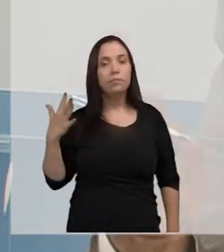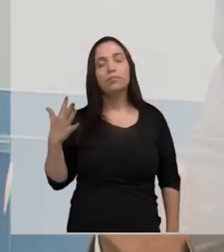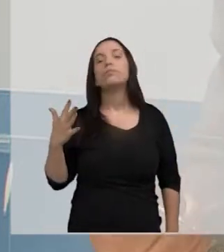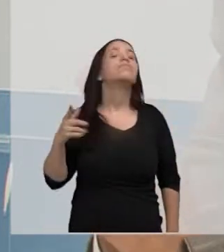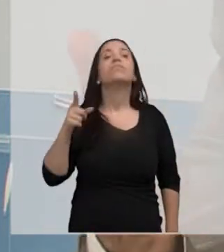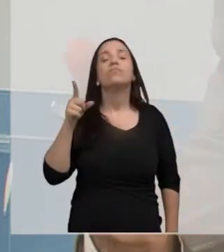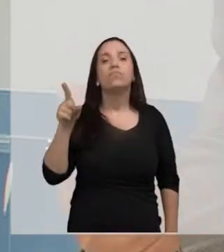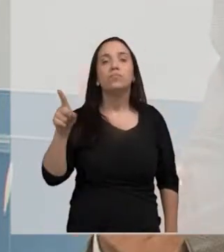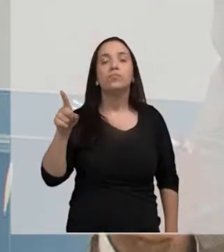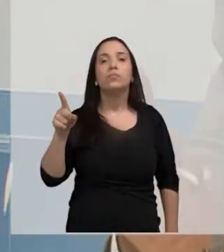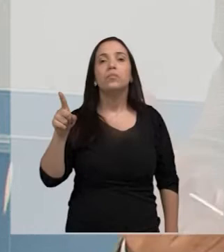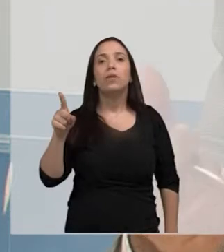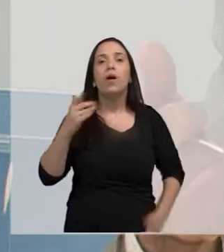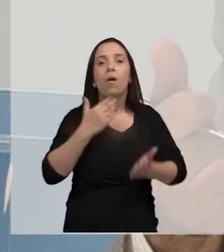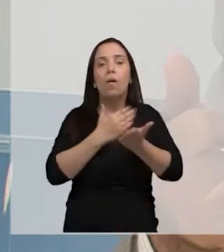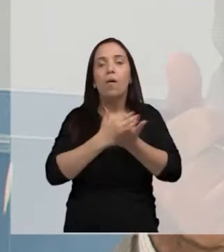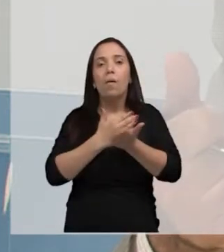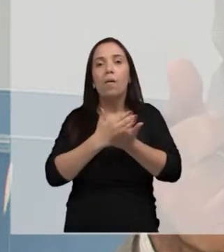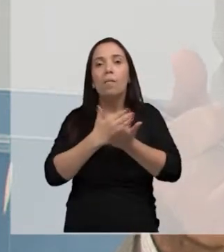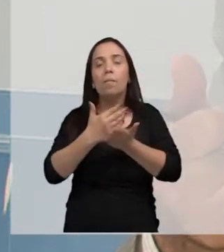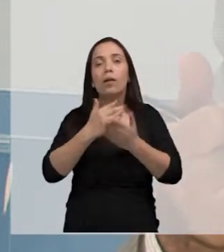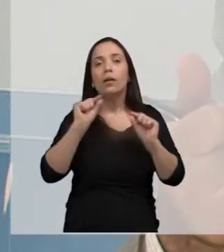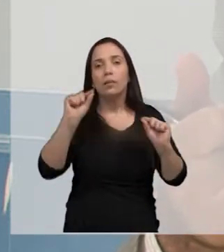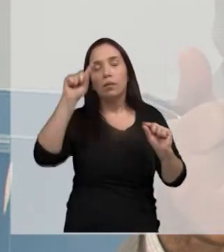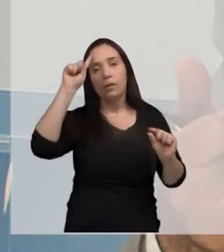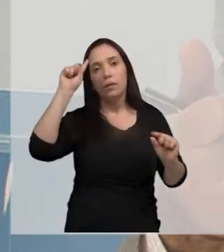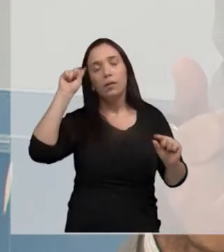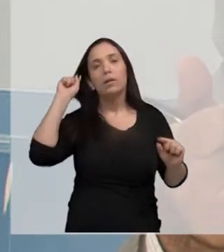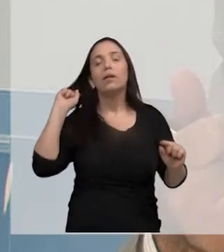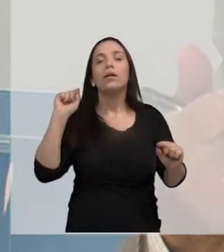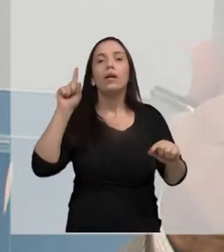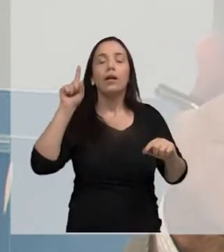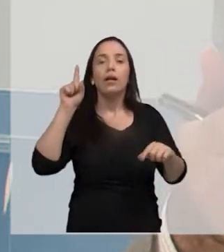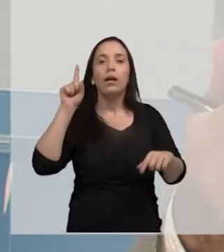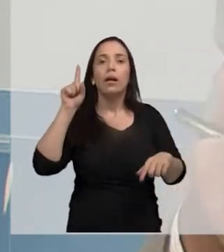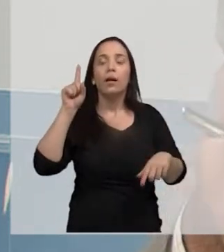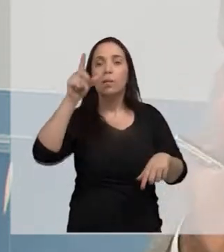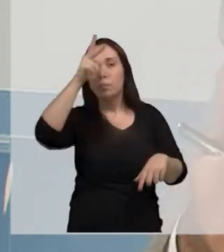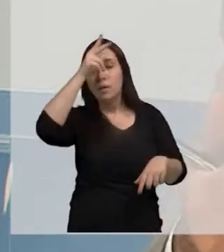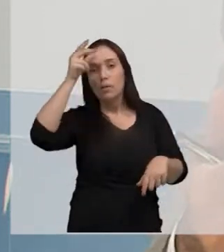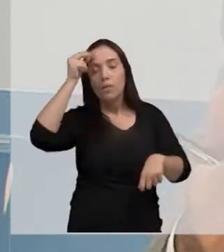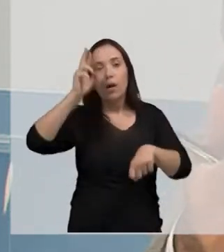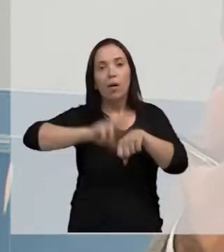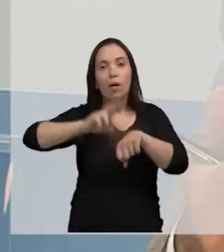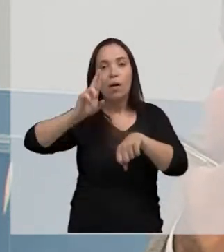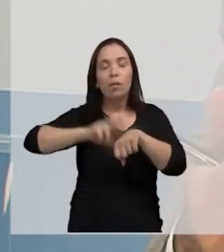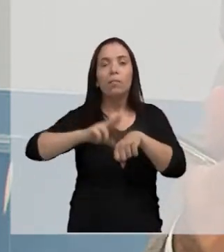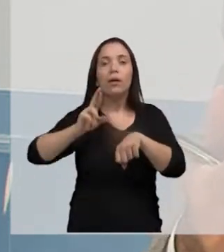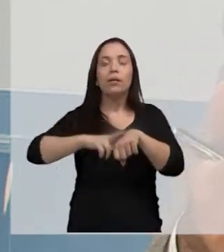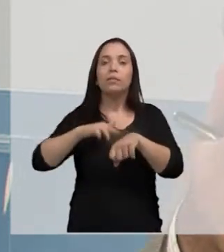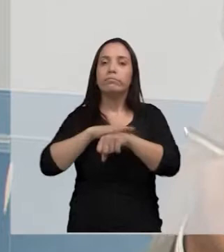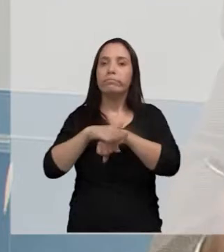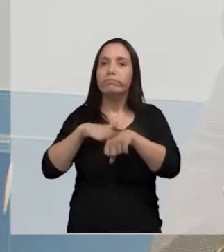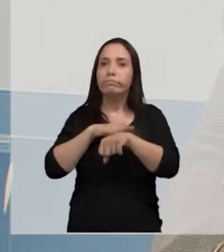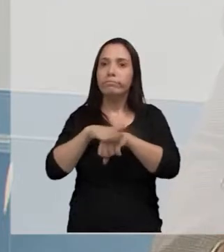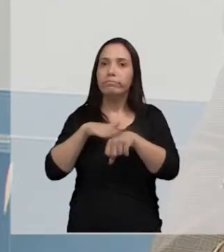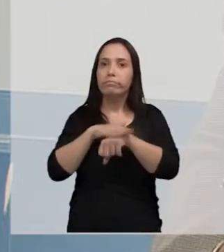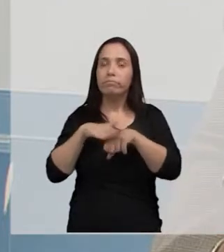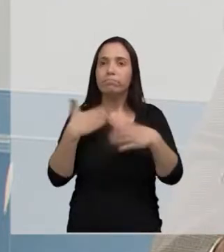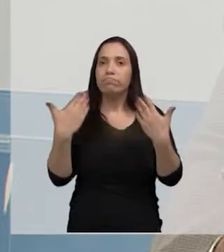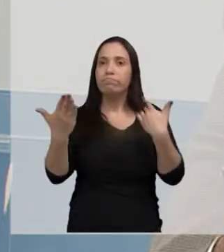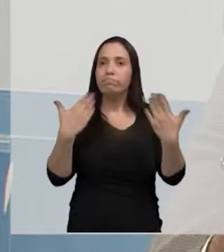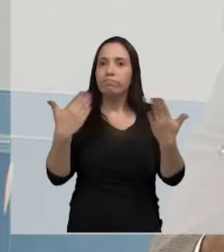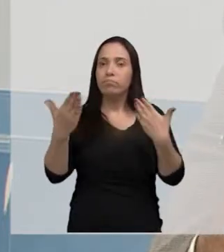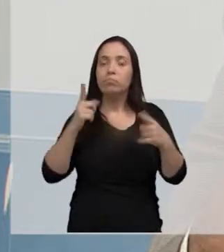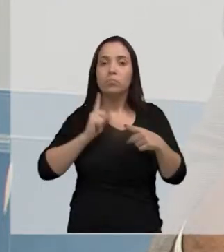faz acender uma luz lá no Palácio do Bispo, lá no prefeito Roberto Cláudio. Isso nada mais é do